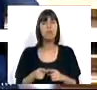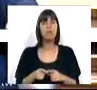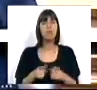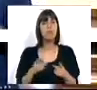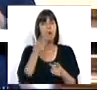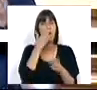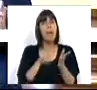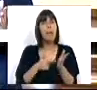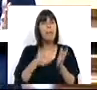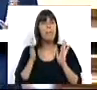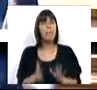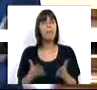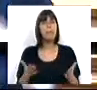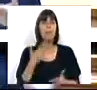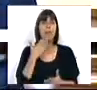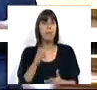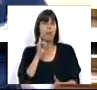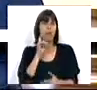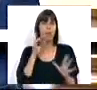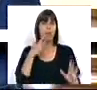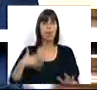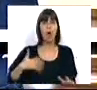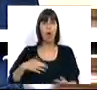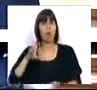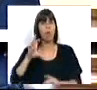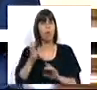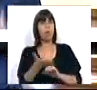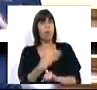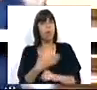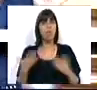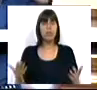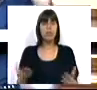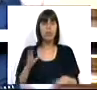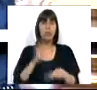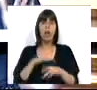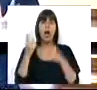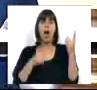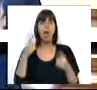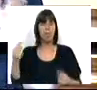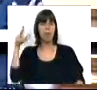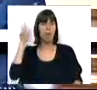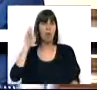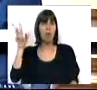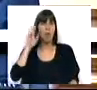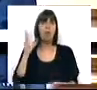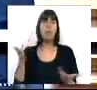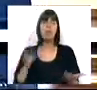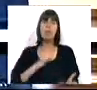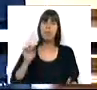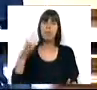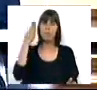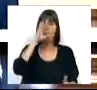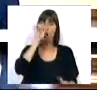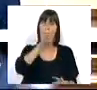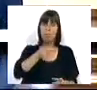é quase necessário pedir a defesa da honra do país relativamente a algumas coisas que vamos ouvindo, e acho que o Sr. Primeiro-Ministro